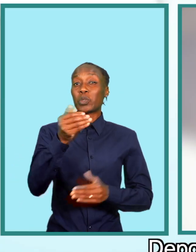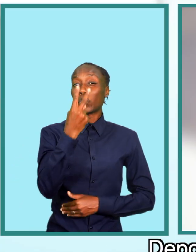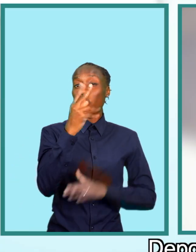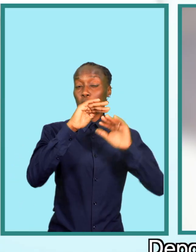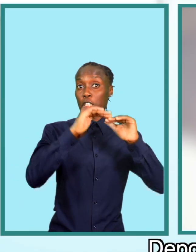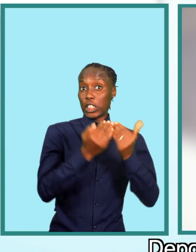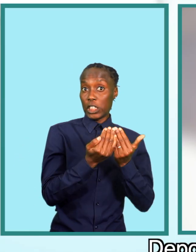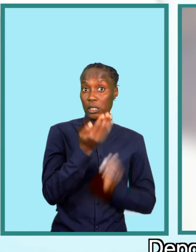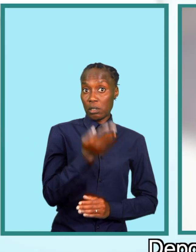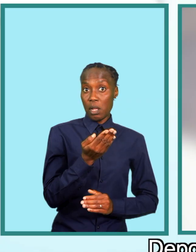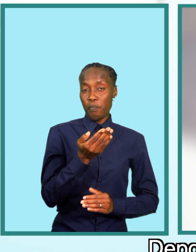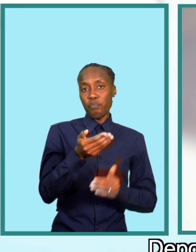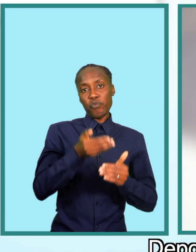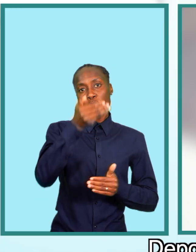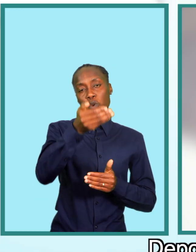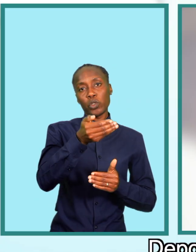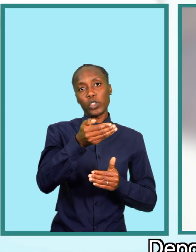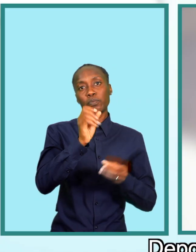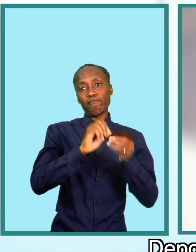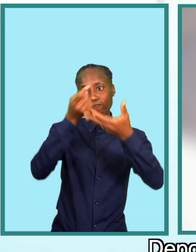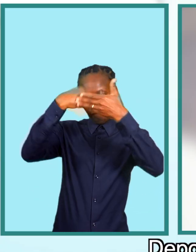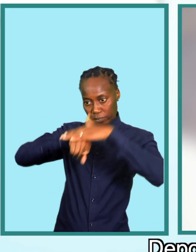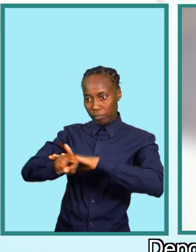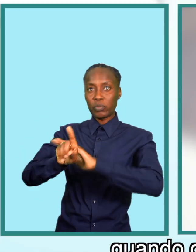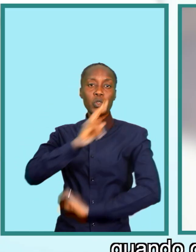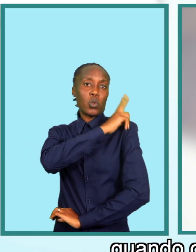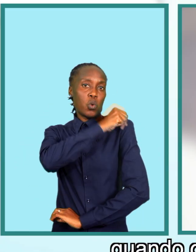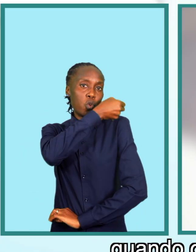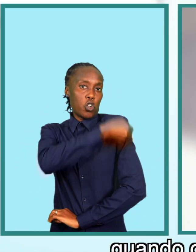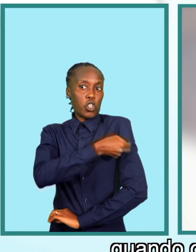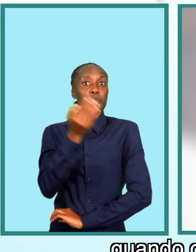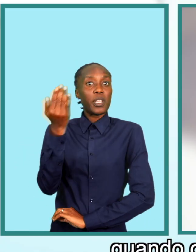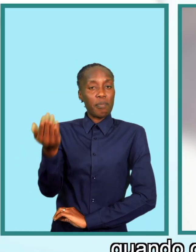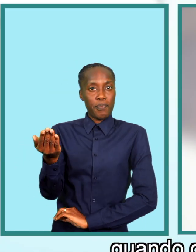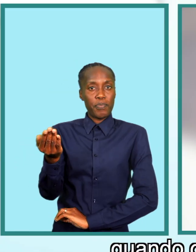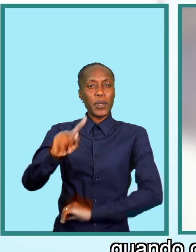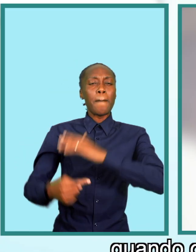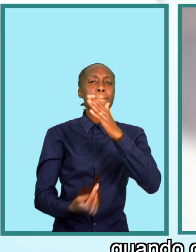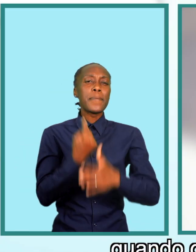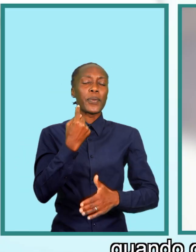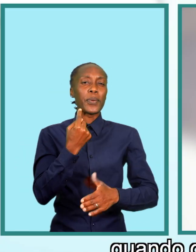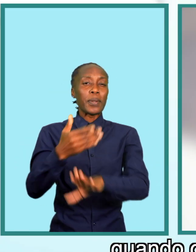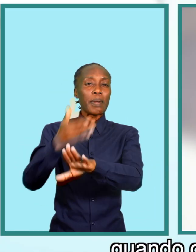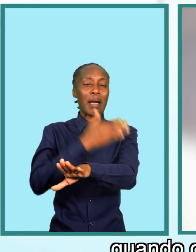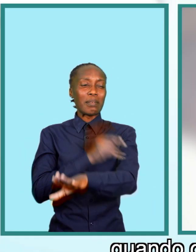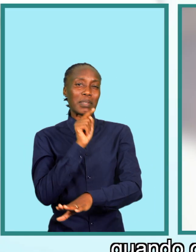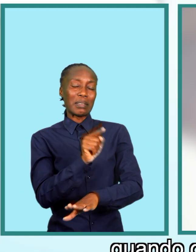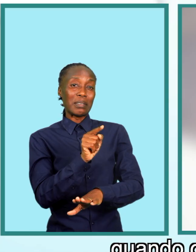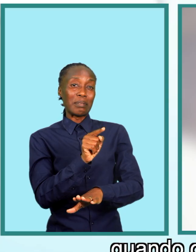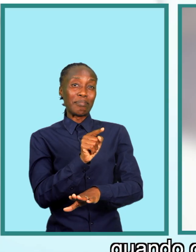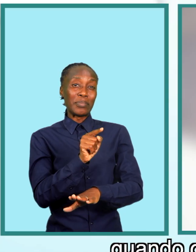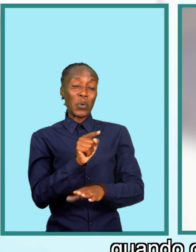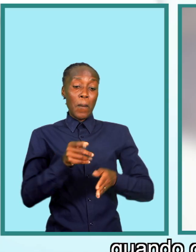de 2 dias, quando me levaram para o hospital, quando chegamos no hospital, eu havia sofrido muito